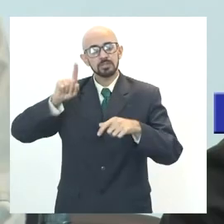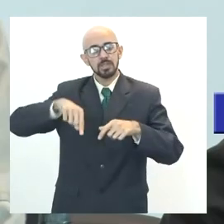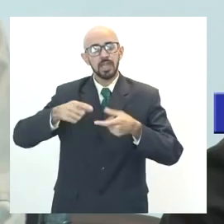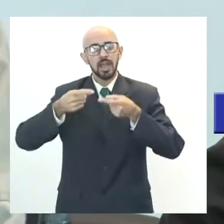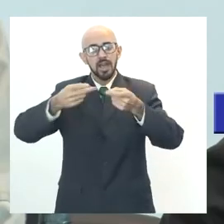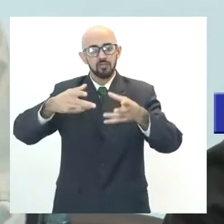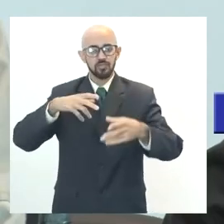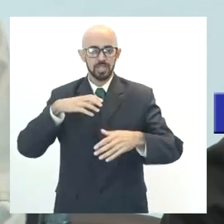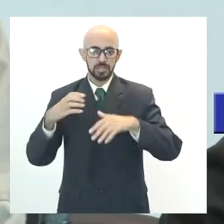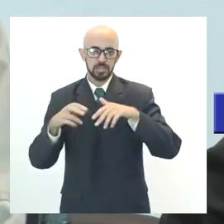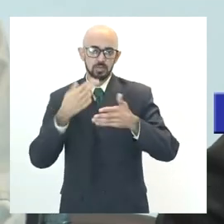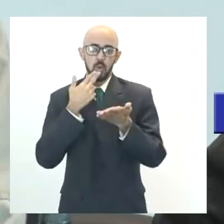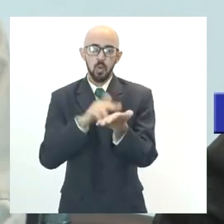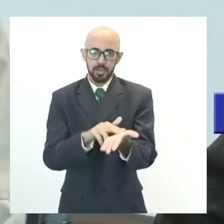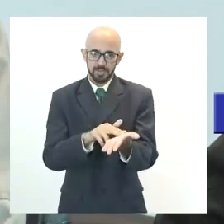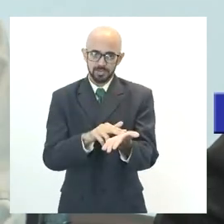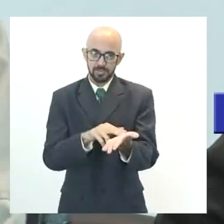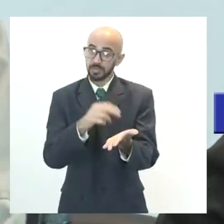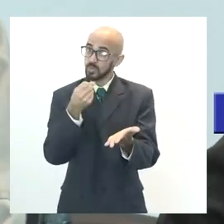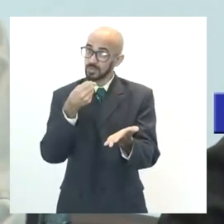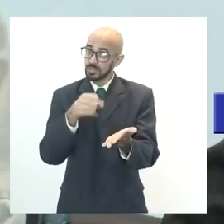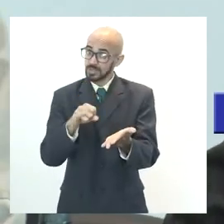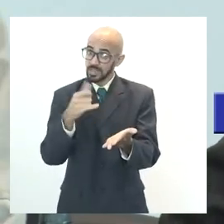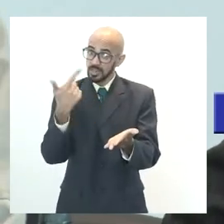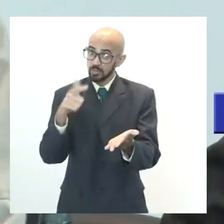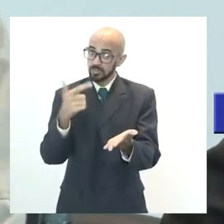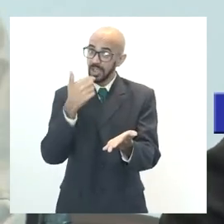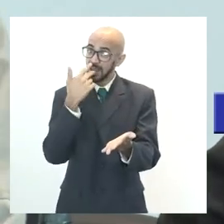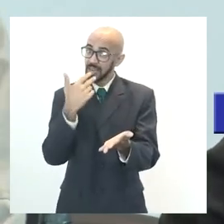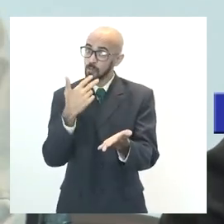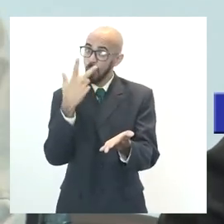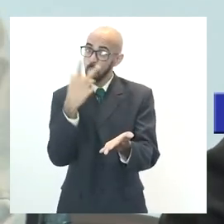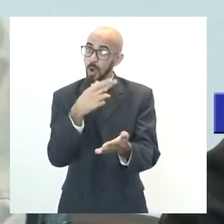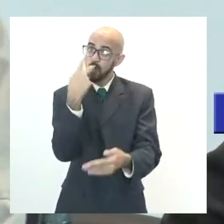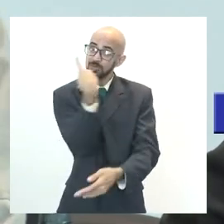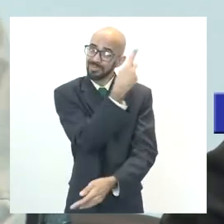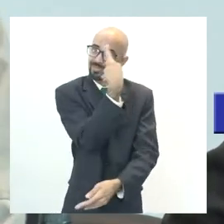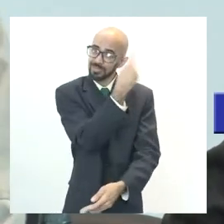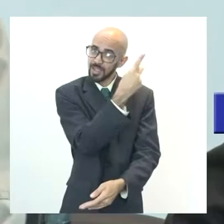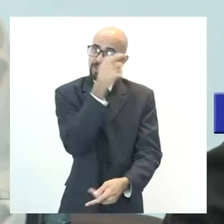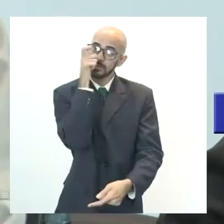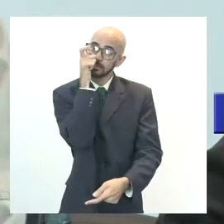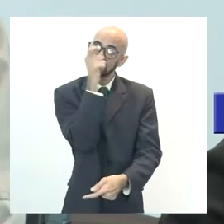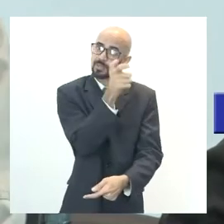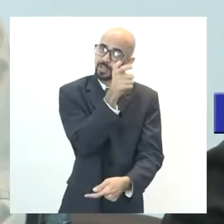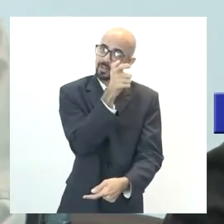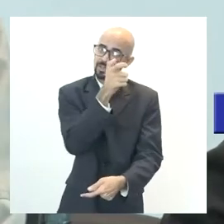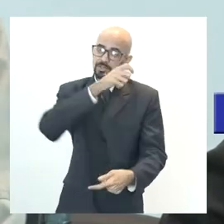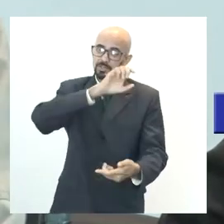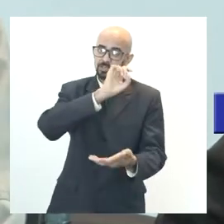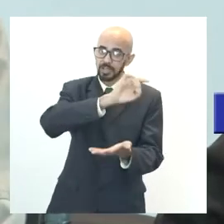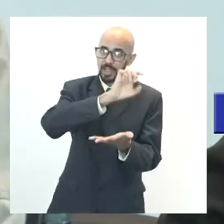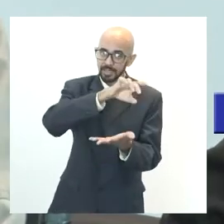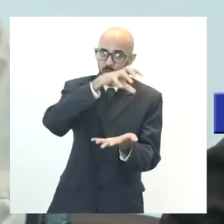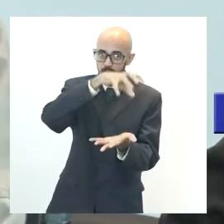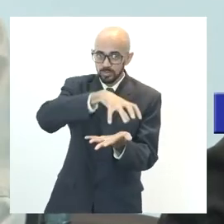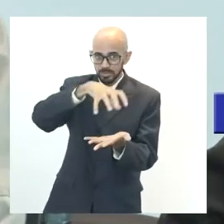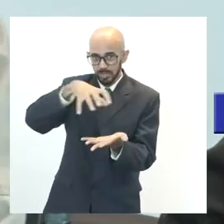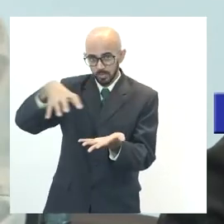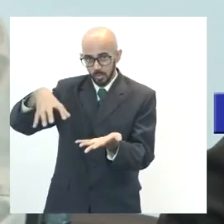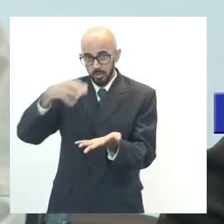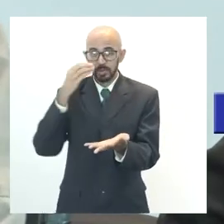dos Correios então quando não fala a linguagem que eles quer independente da realidade que cada órgão Tenta